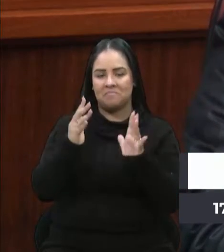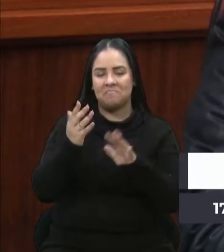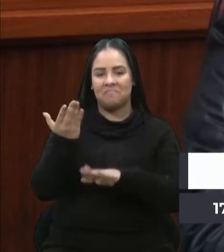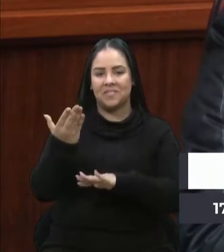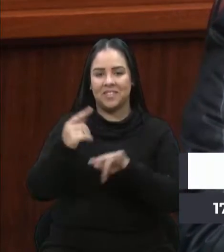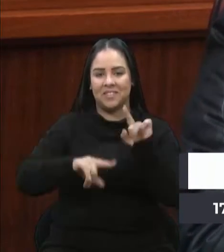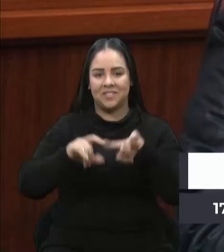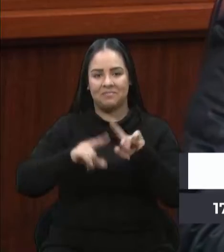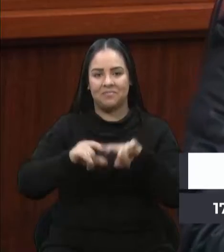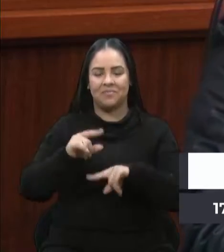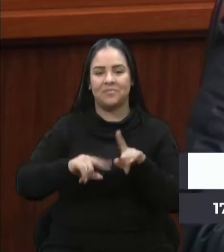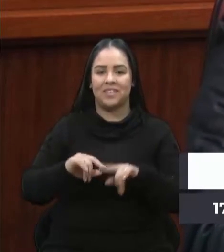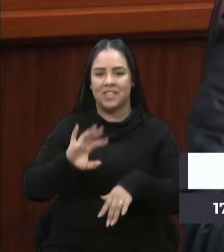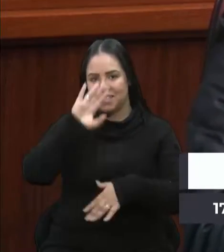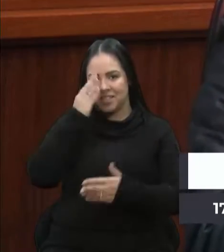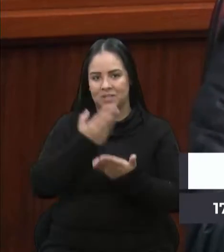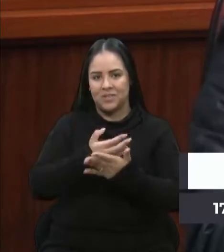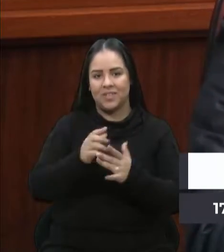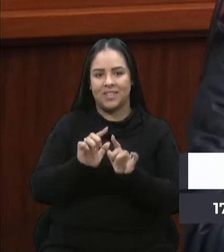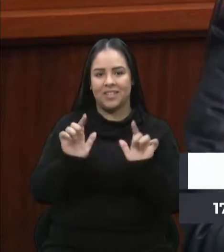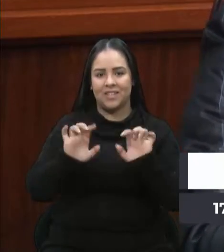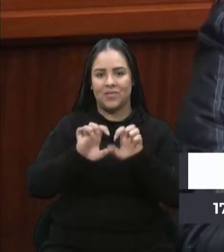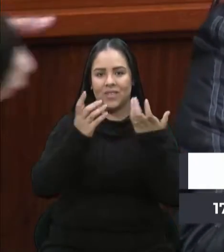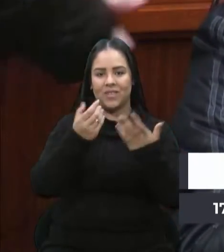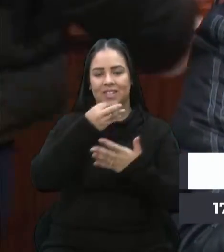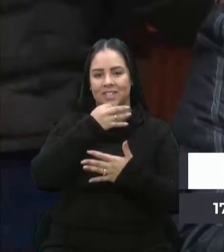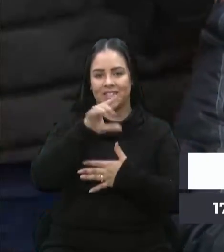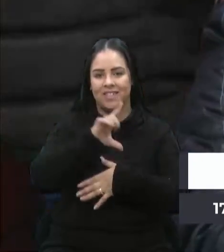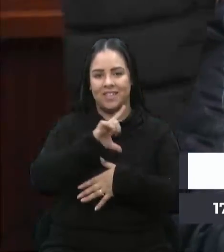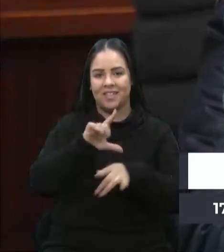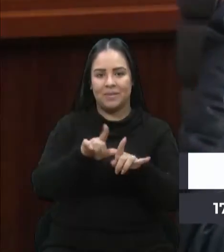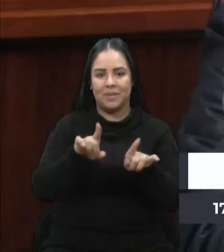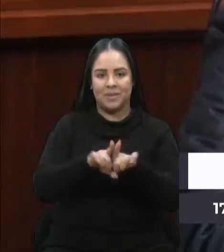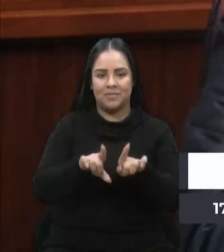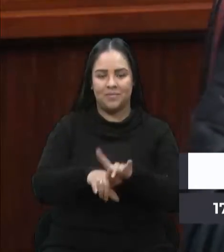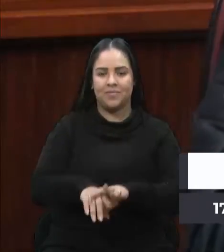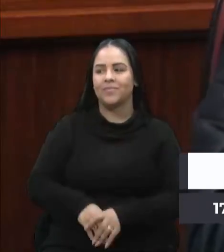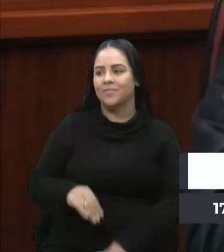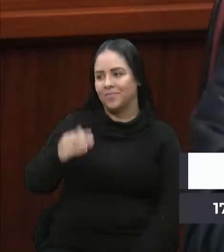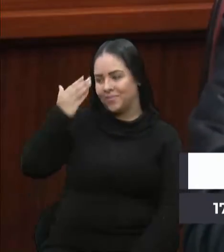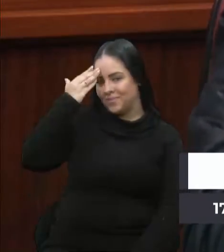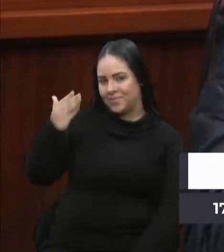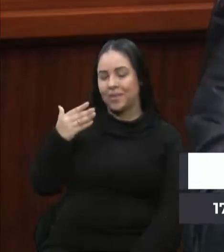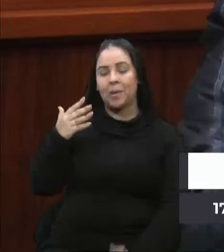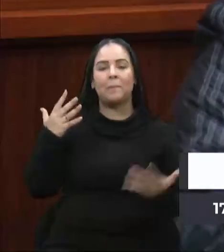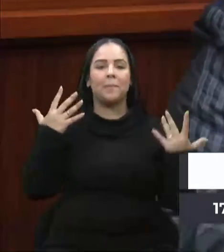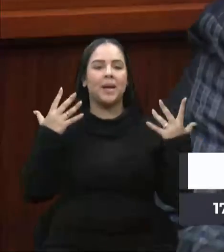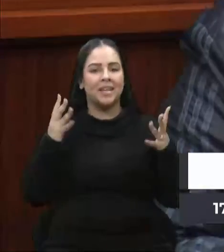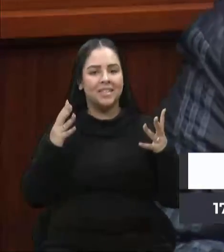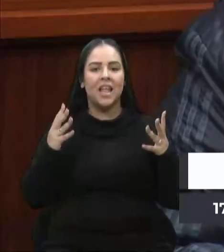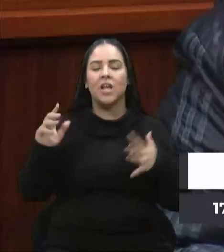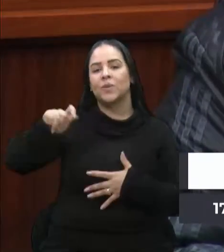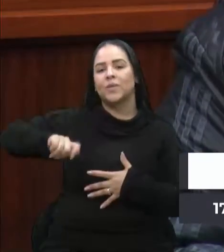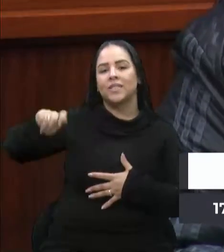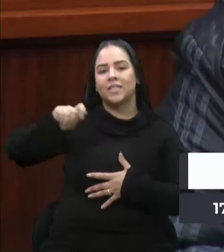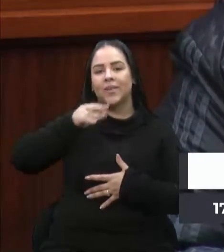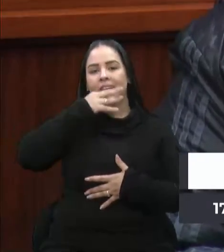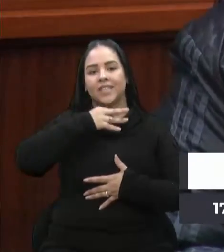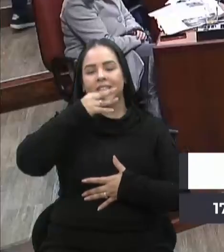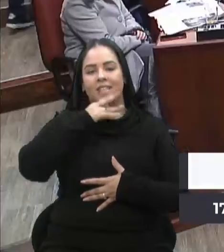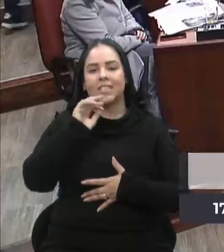por essa atividade mas foi um grande evento que teve Caxias também obrigado pela contribuição e parabenizar Associação Caxiense de